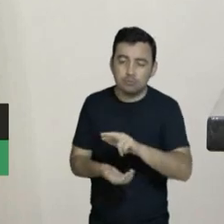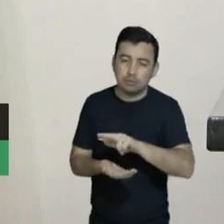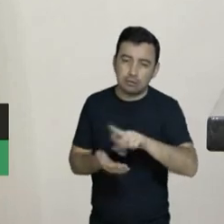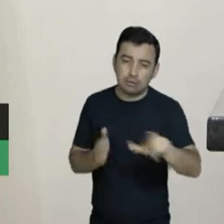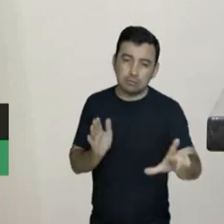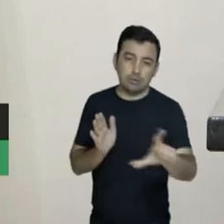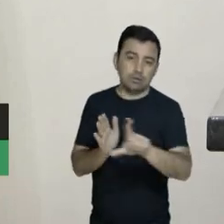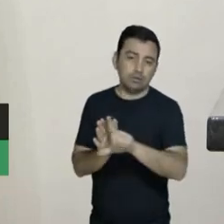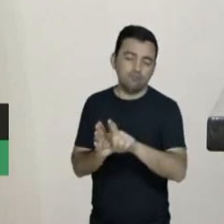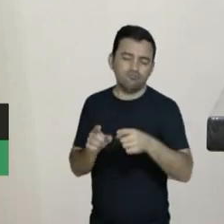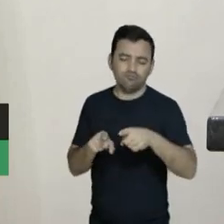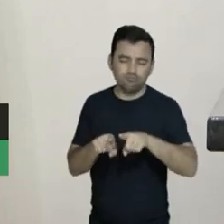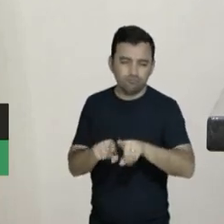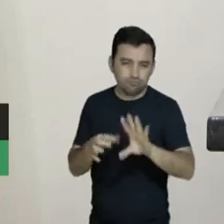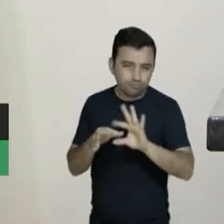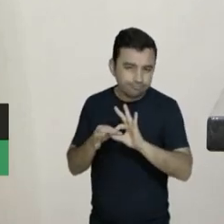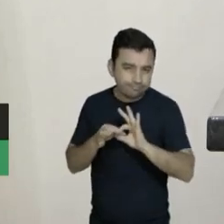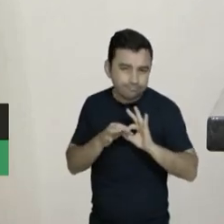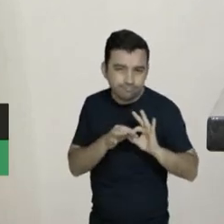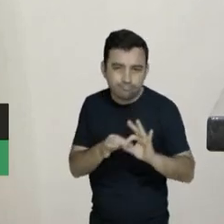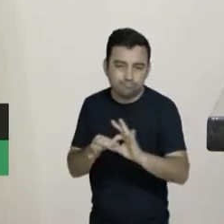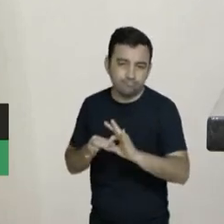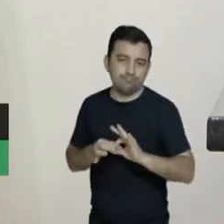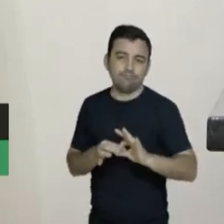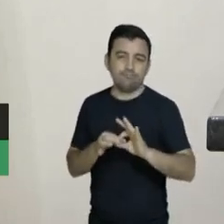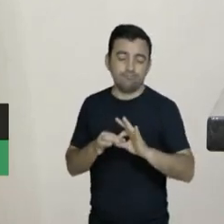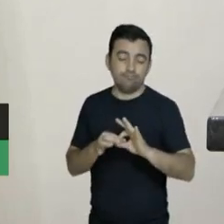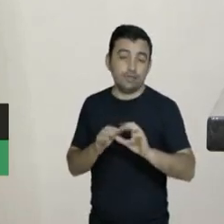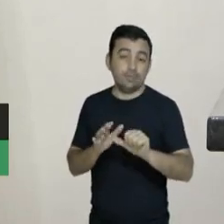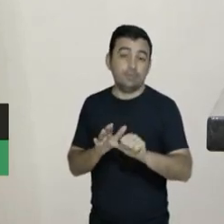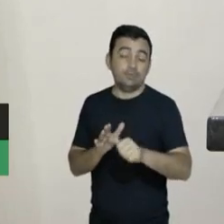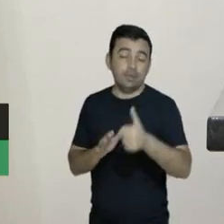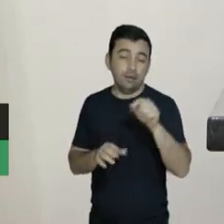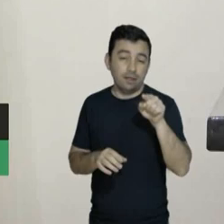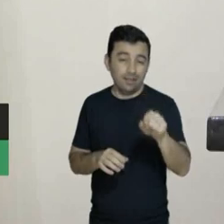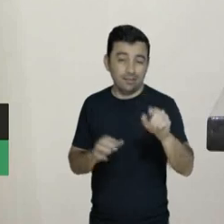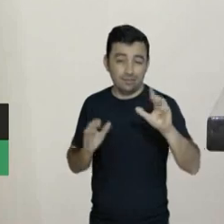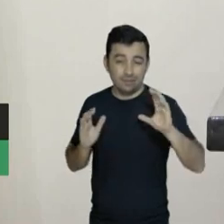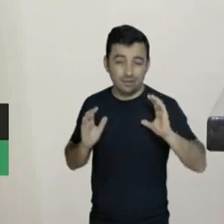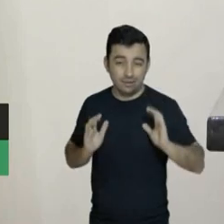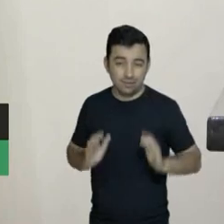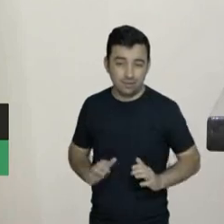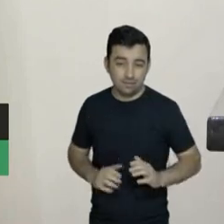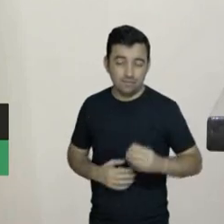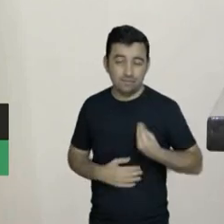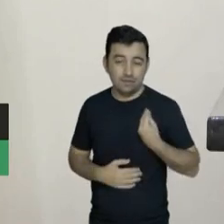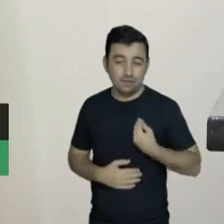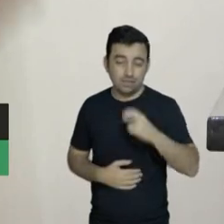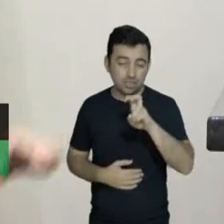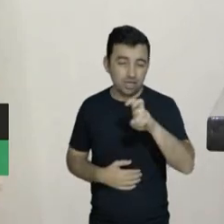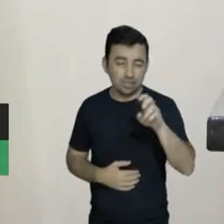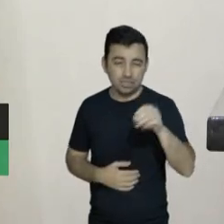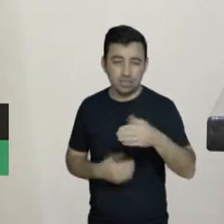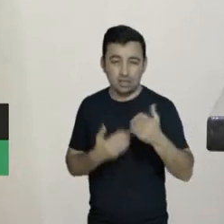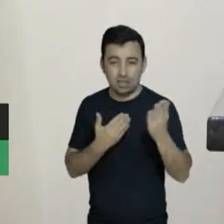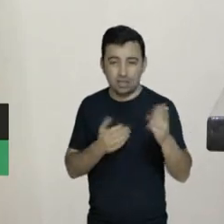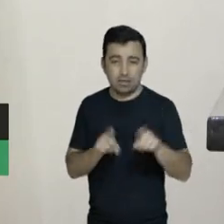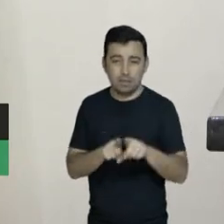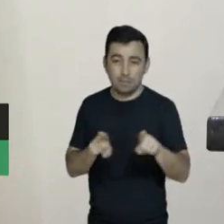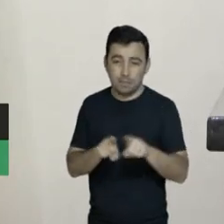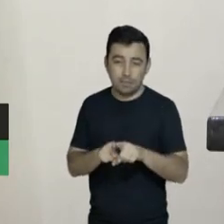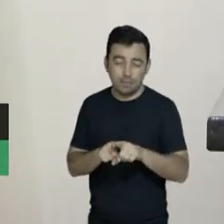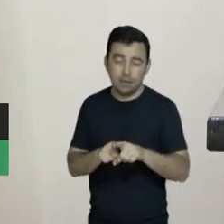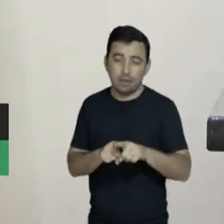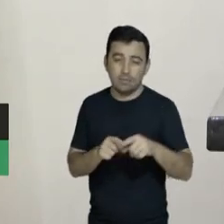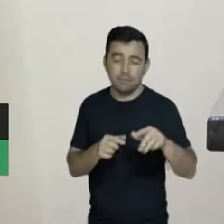uma parceria que seja benéfica, em primeiro lugar, para o cidadão que mora lá em Xaxim, como o cidadão que mora na Beira-Mar Norte,